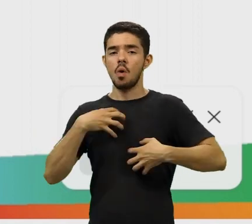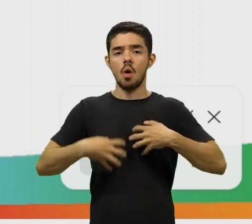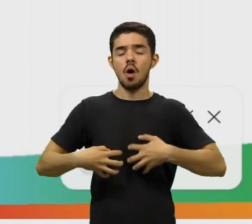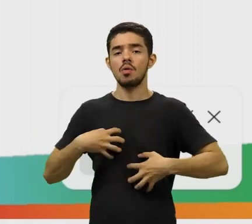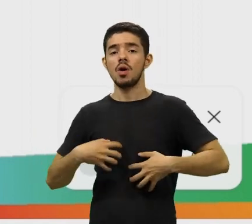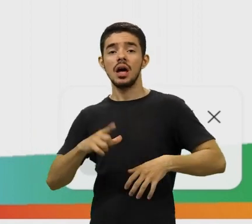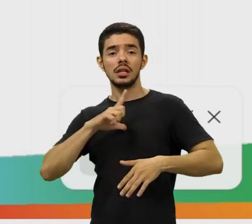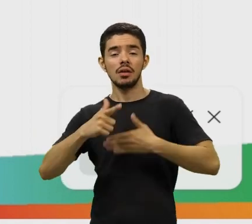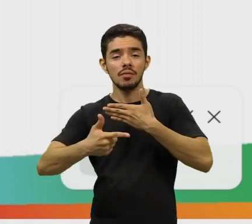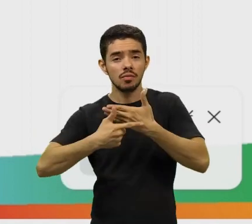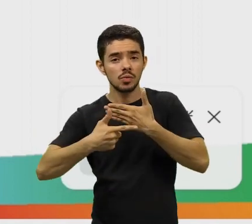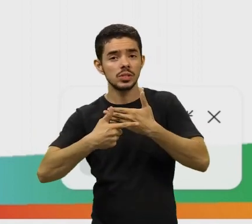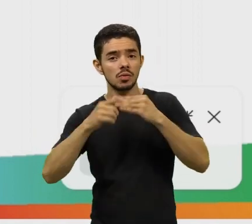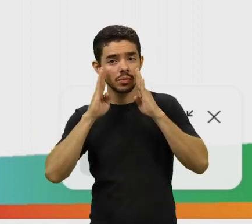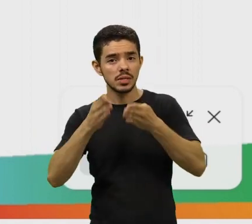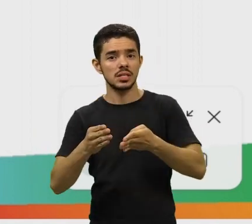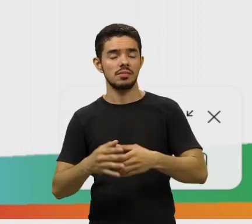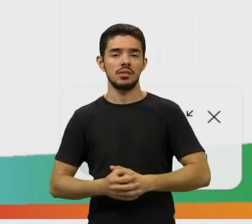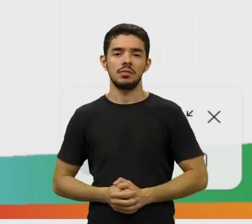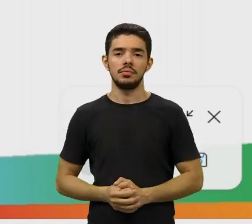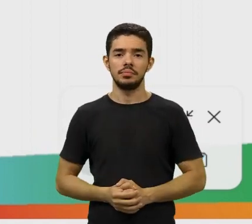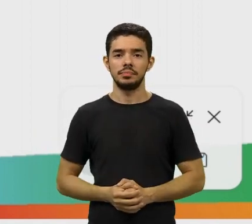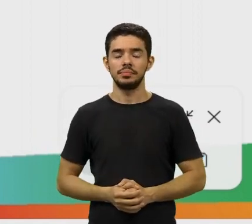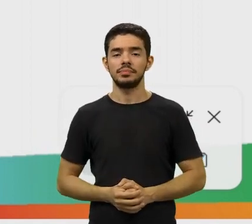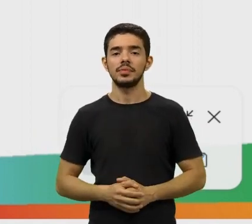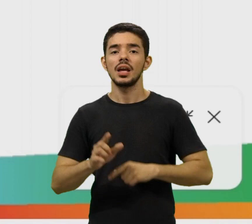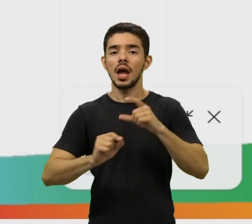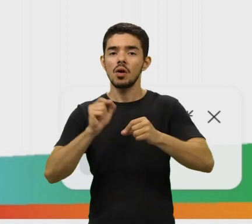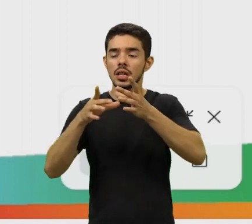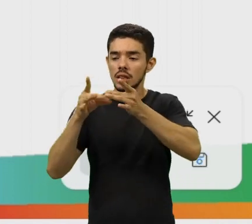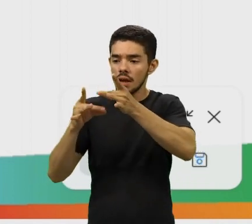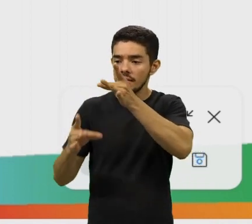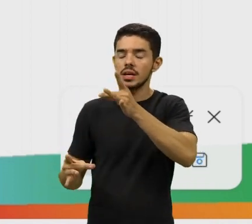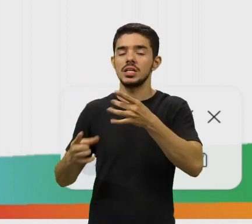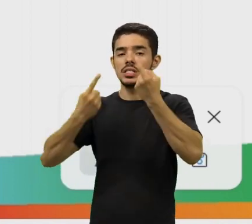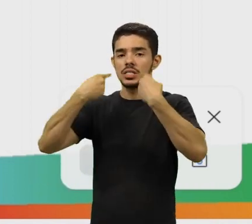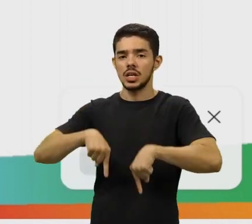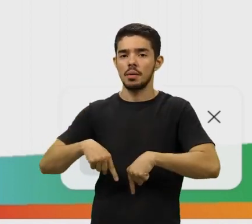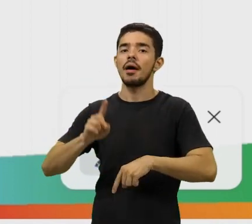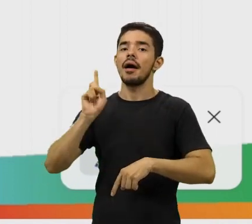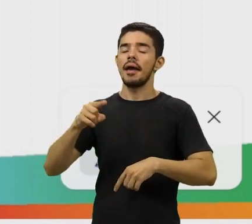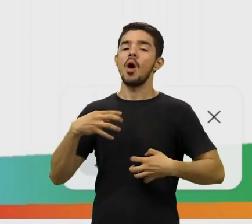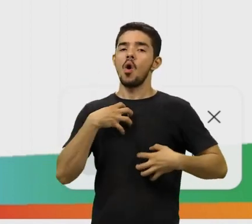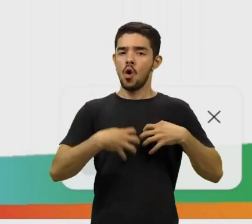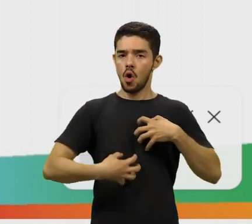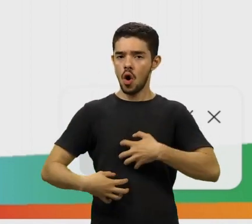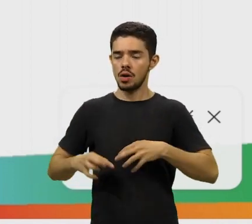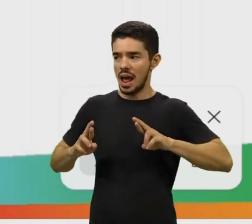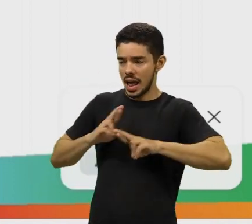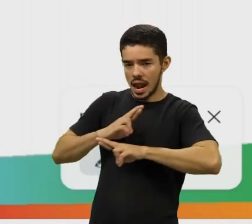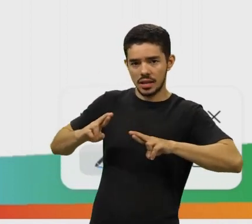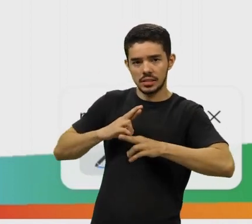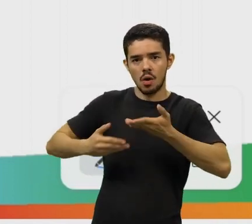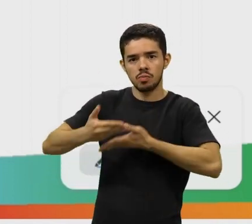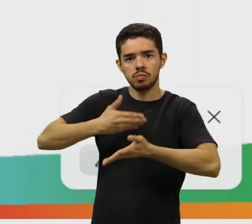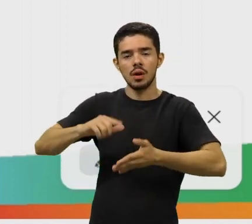que desempenham ali uma função específica. Então isso é o que define sistema. São órgãos que interagem entre si